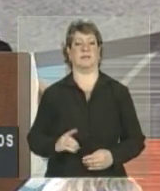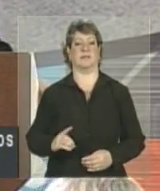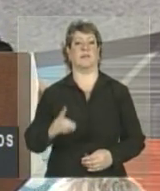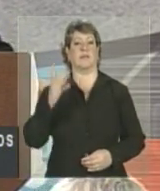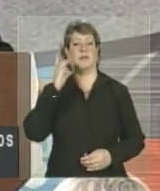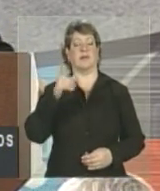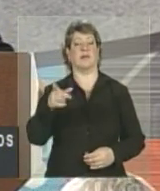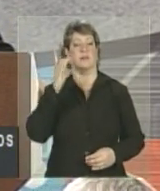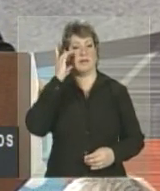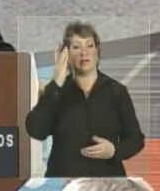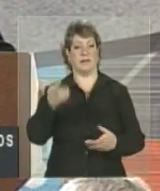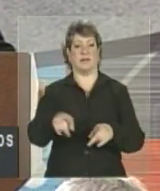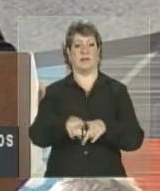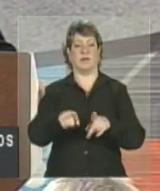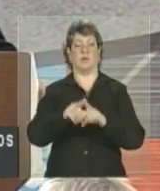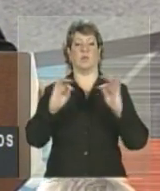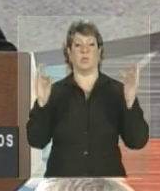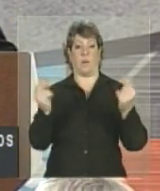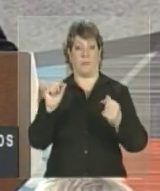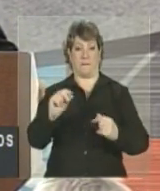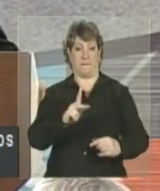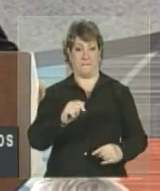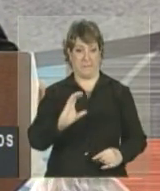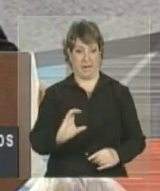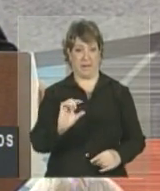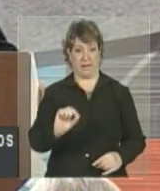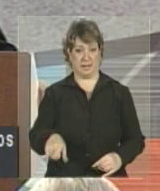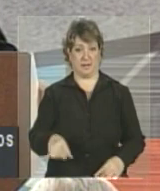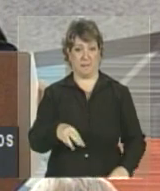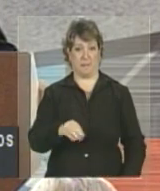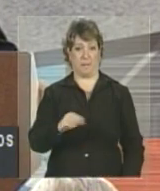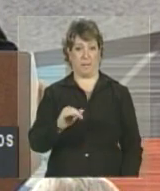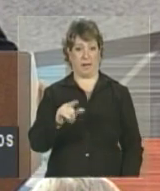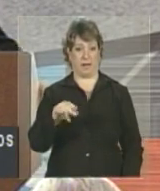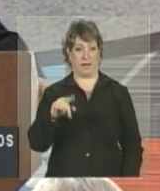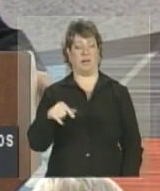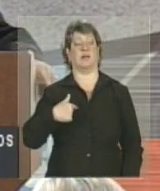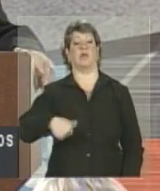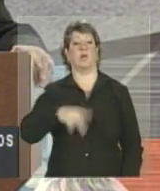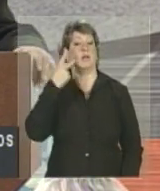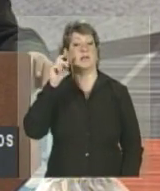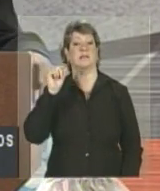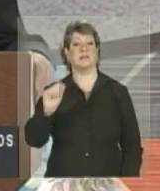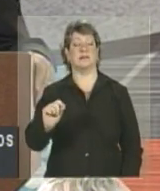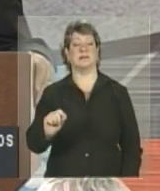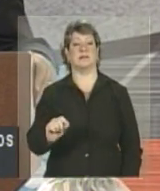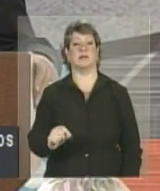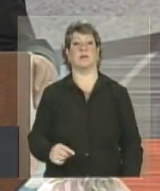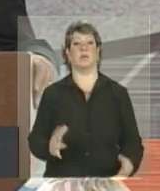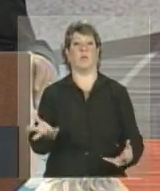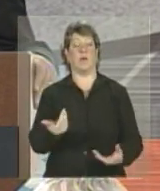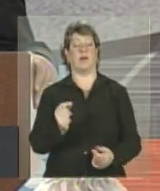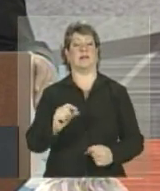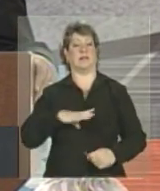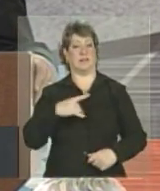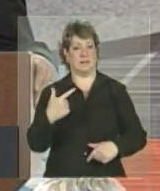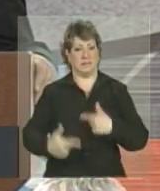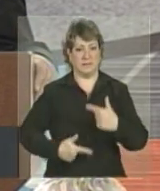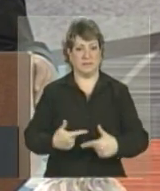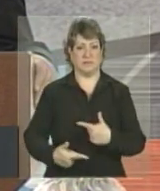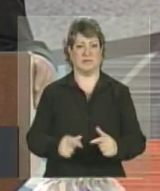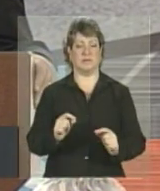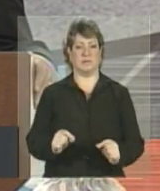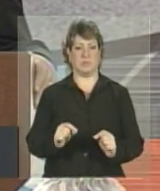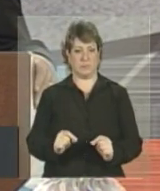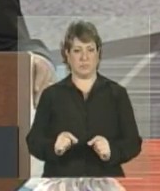Mobilidade... Para nós significa o grande desafio a ser enfrentado de